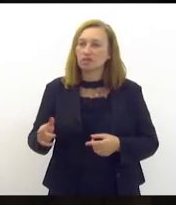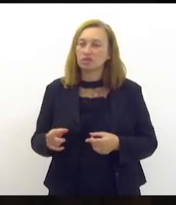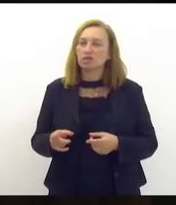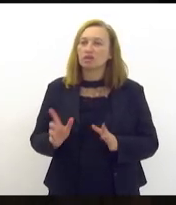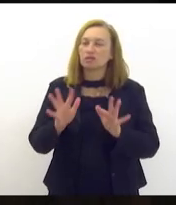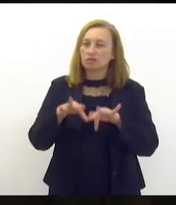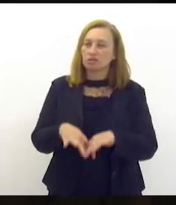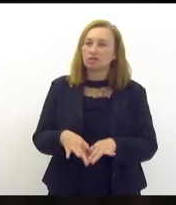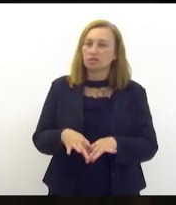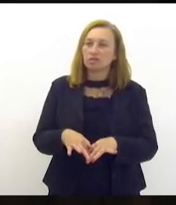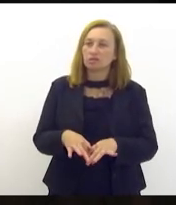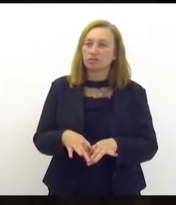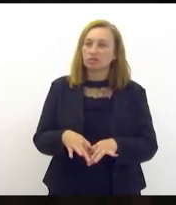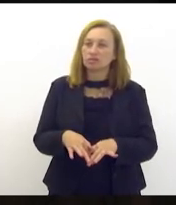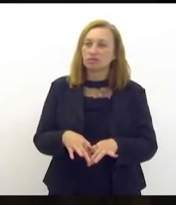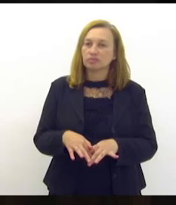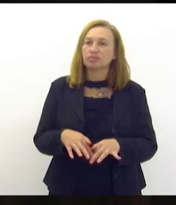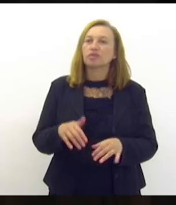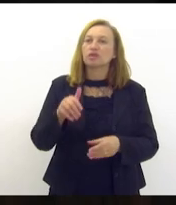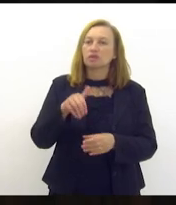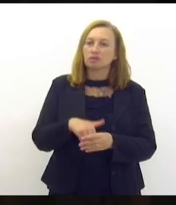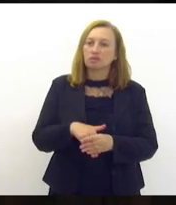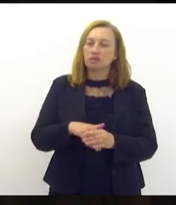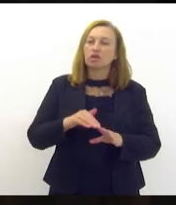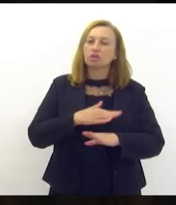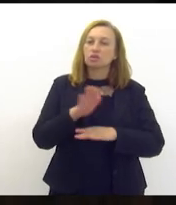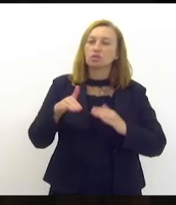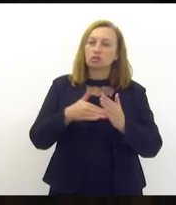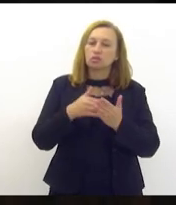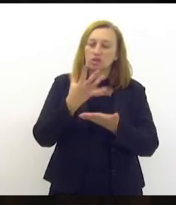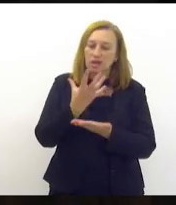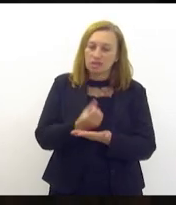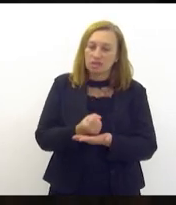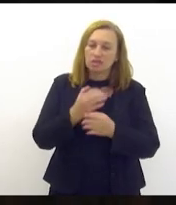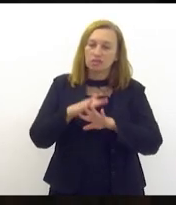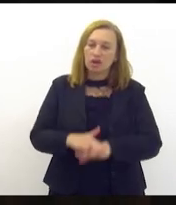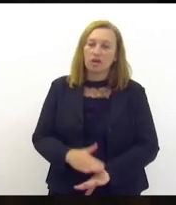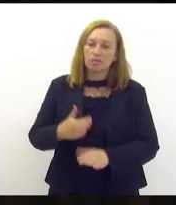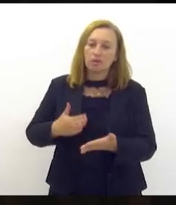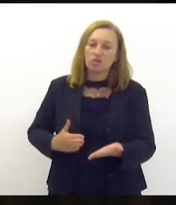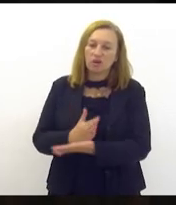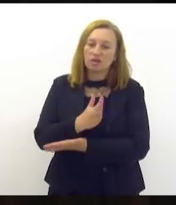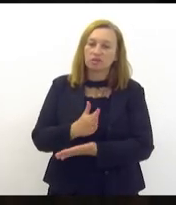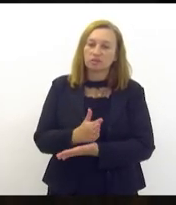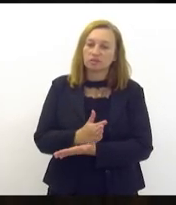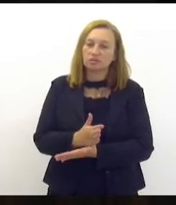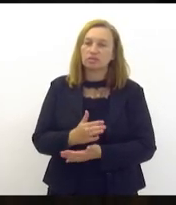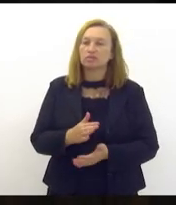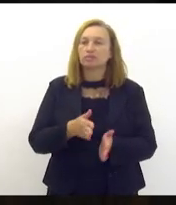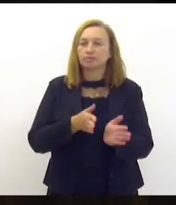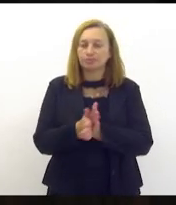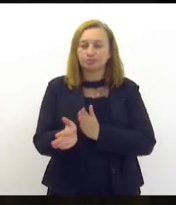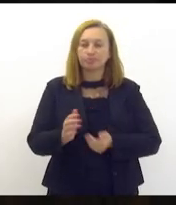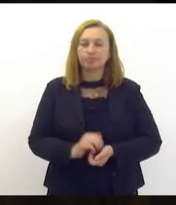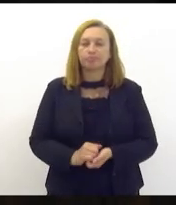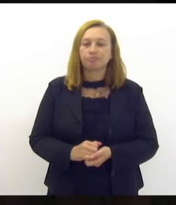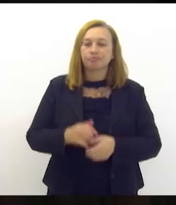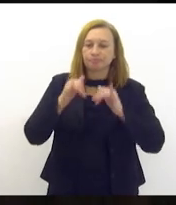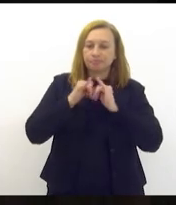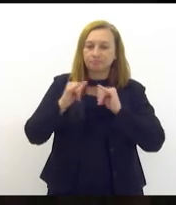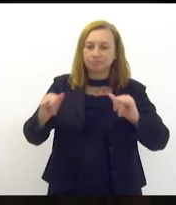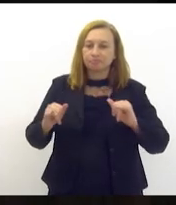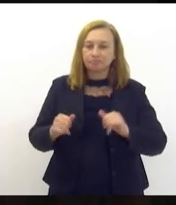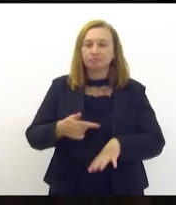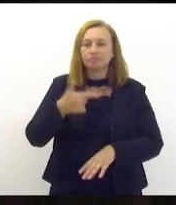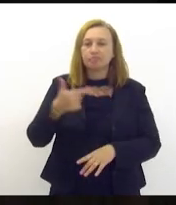queira discutir, encerrada a discussão. Em votação. Senhores que aprovam, permaneçam como estão. Aprovado, vai autógrafo. Anuncio,